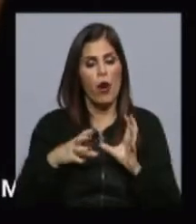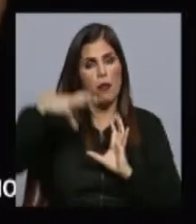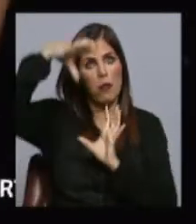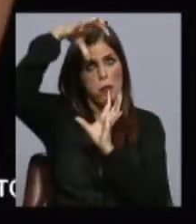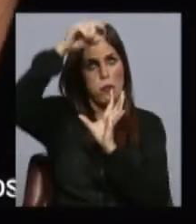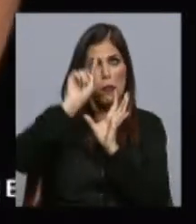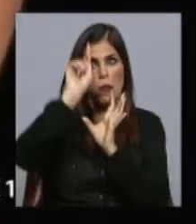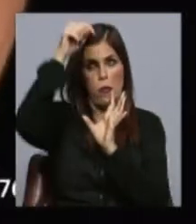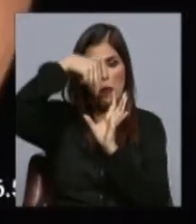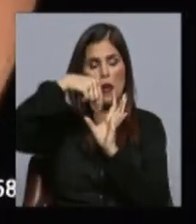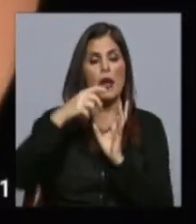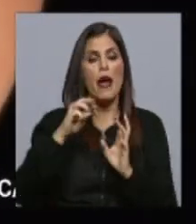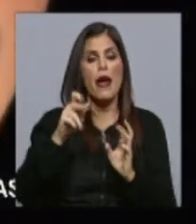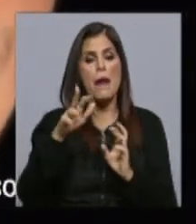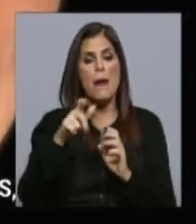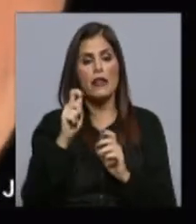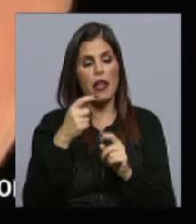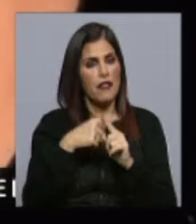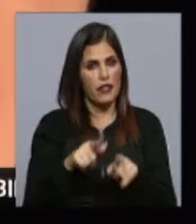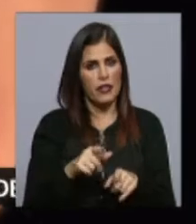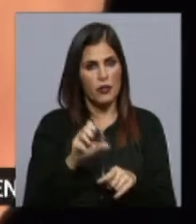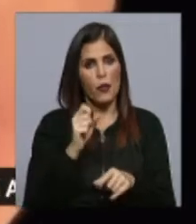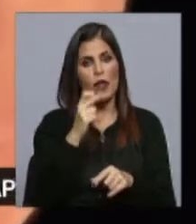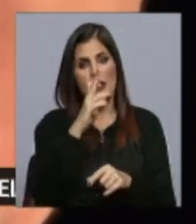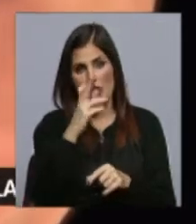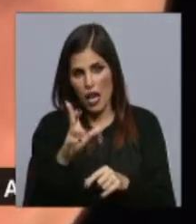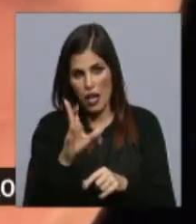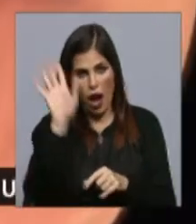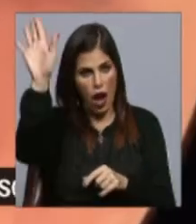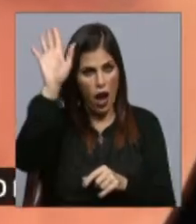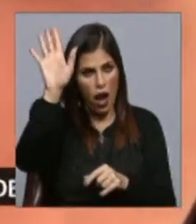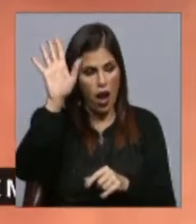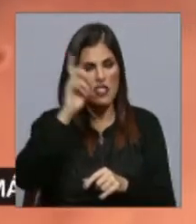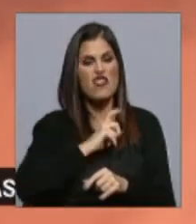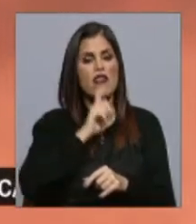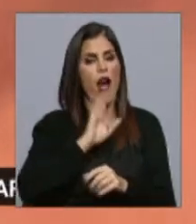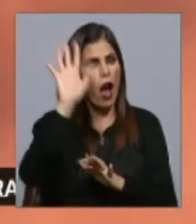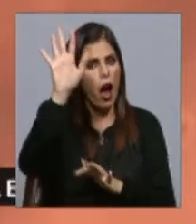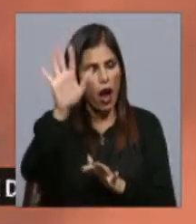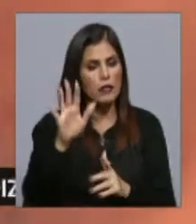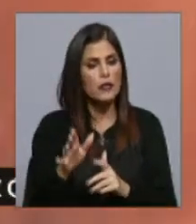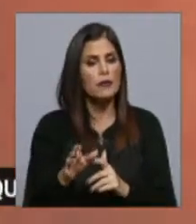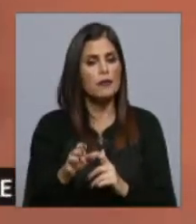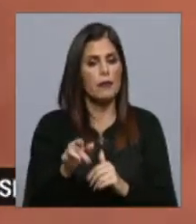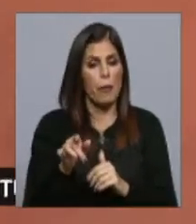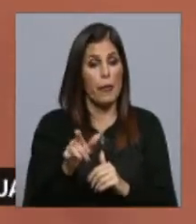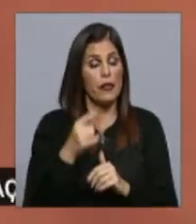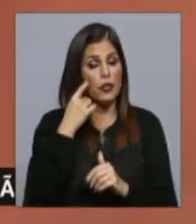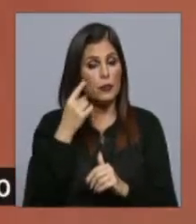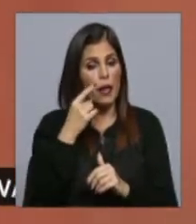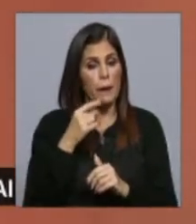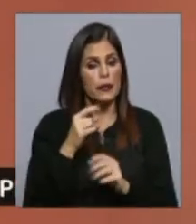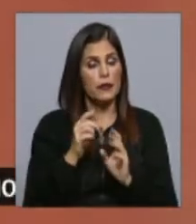Em Marte acontece uma coisa diferente. Os glaciares estão lá bem presentes em Marte, sobretudo aqui nesta zona, nos polos